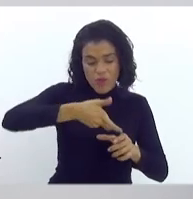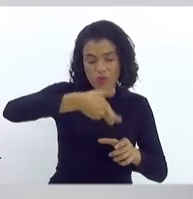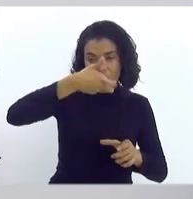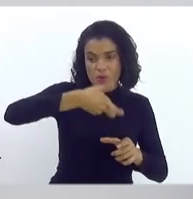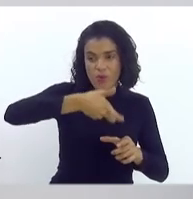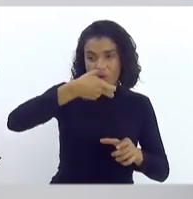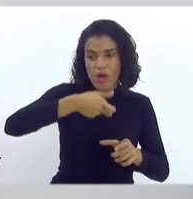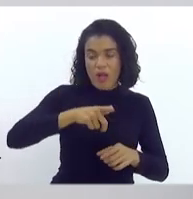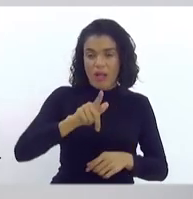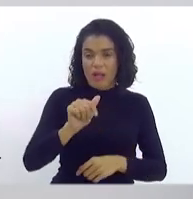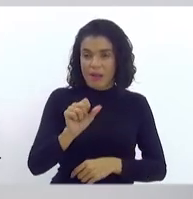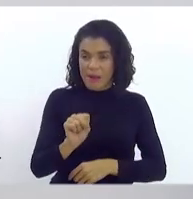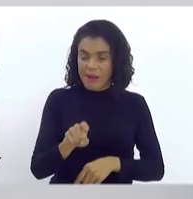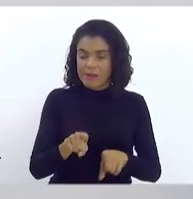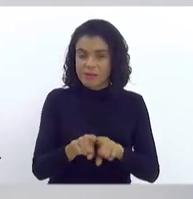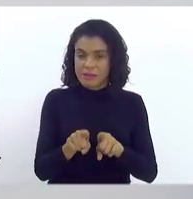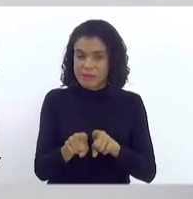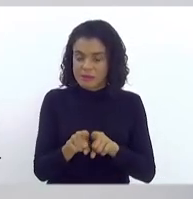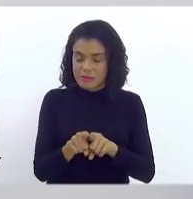considerados investimentos